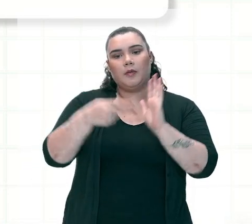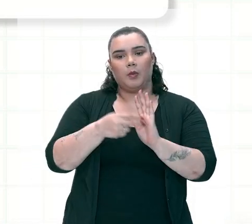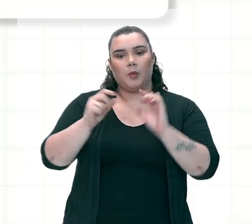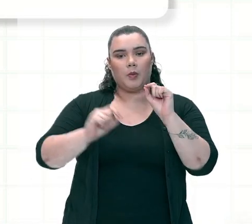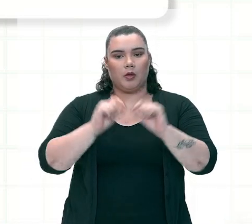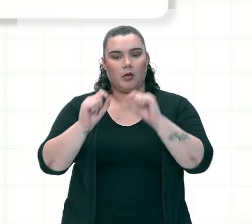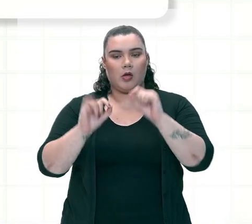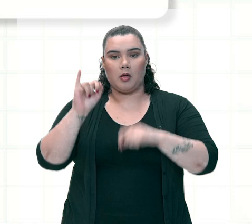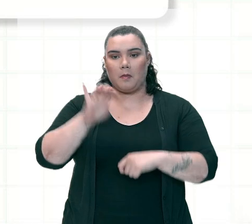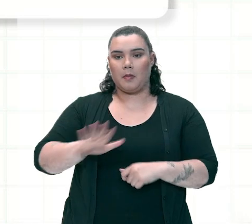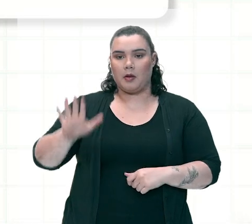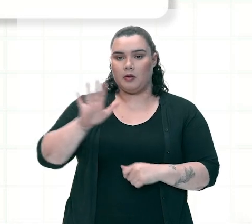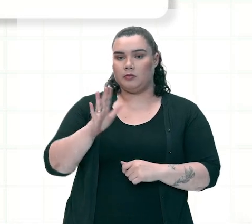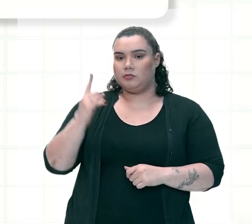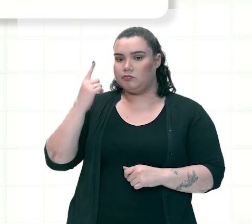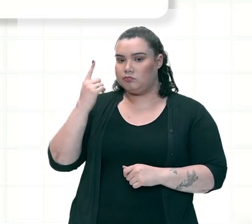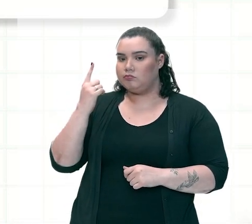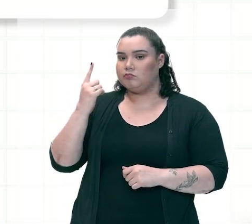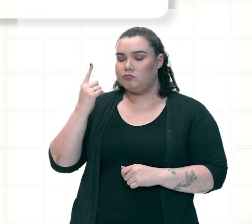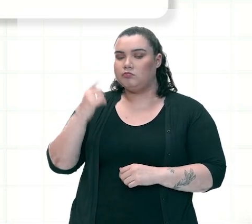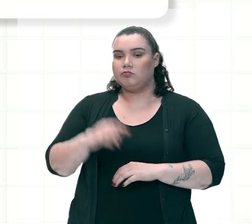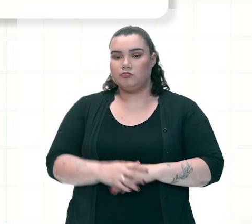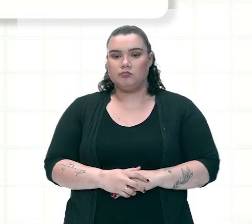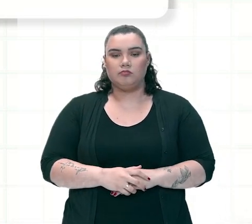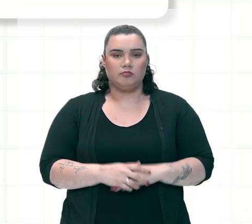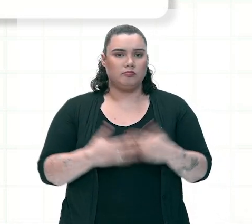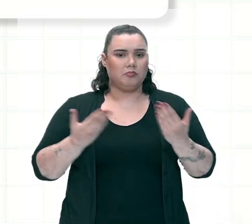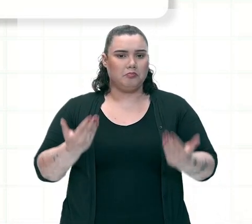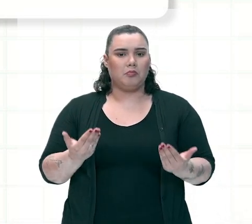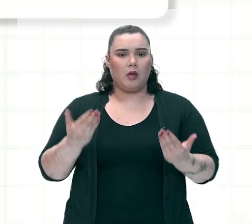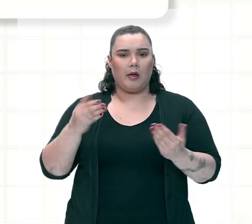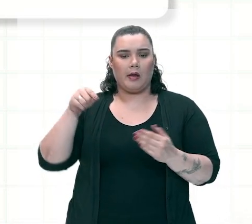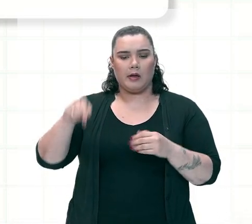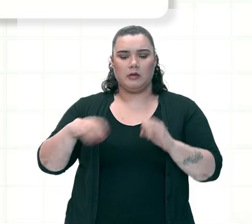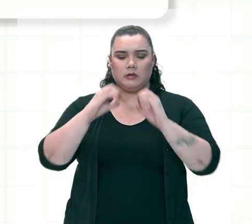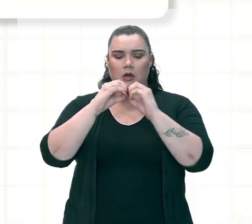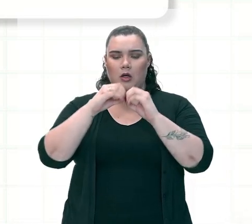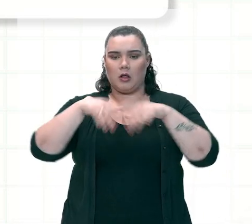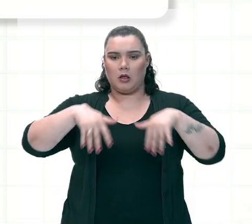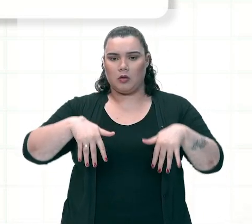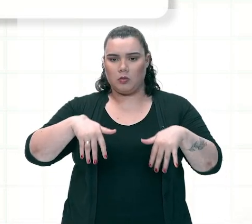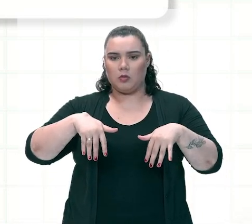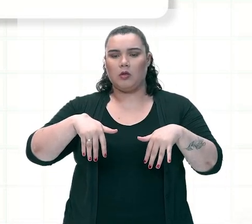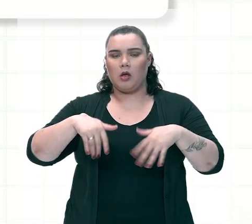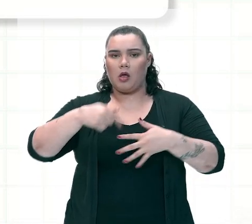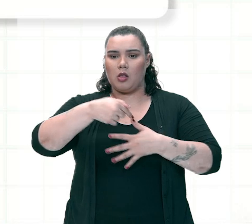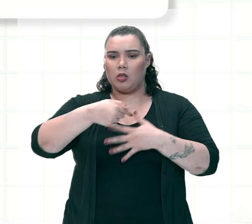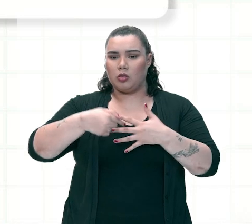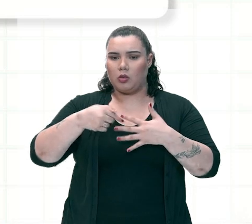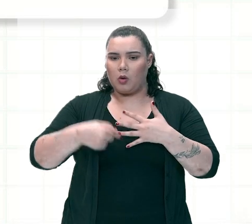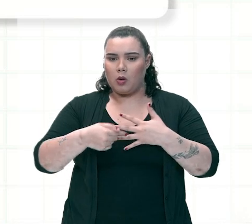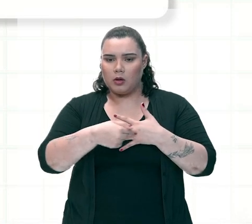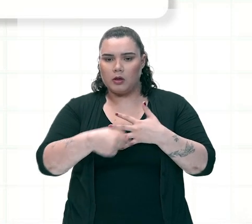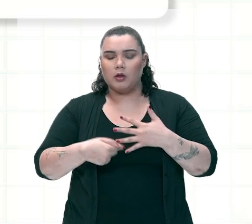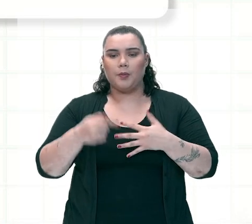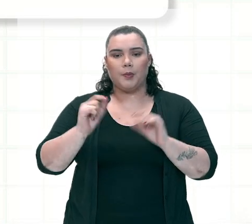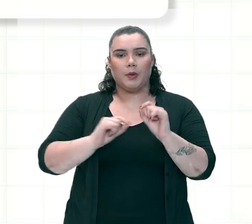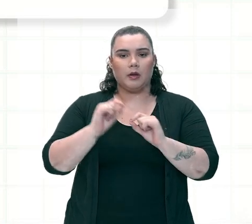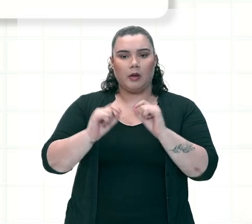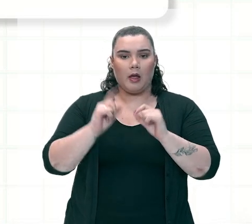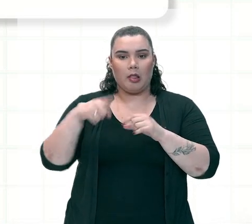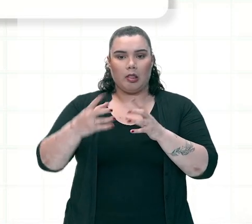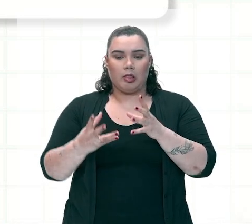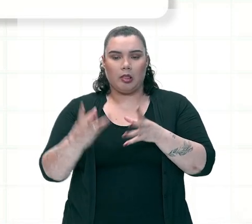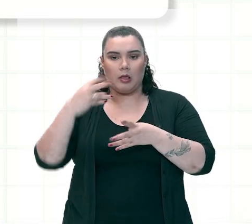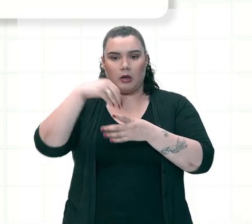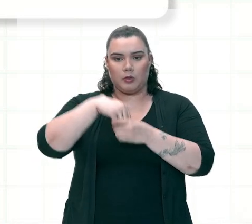com detalhe a glândula endócrina, certo? Então olha só, a glândula endócrina, ela vai se apresentar dessa forma e